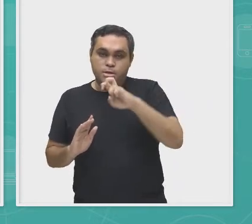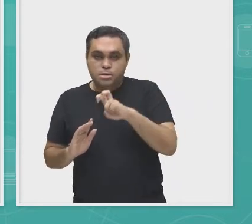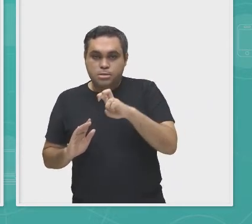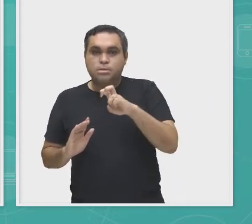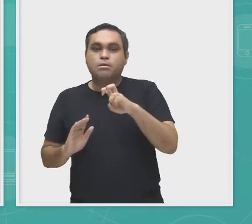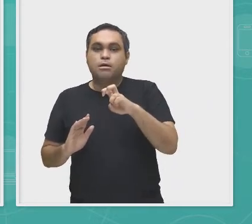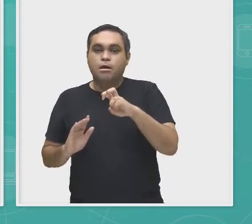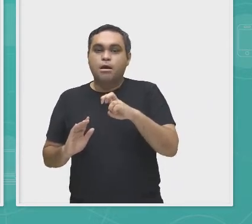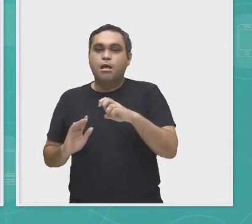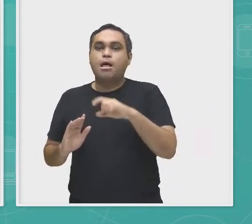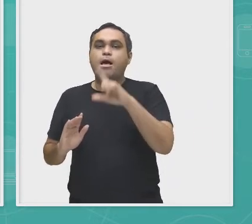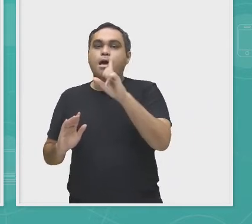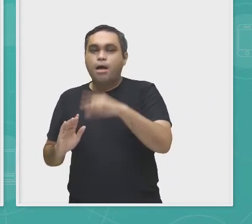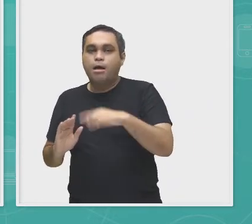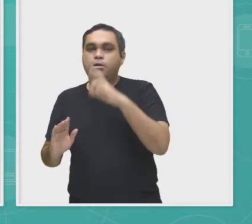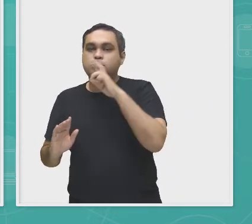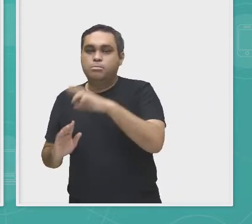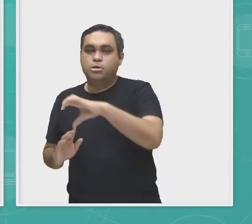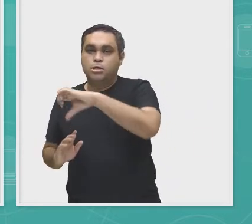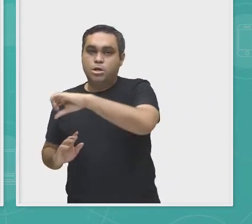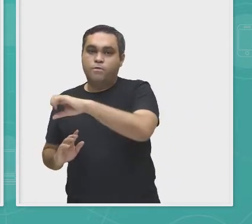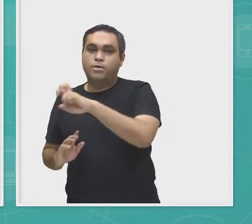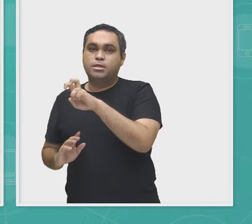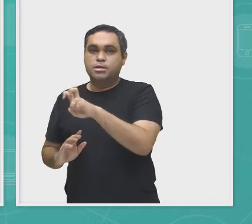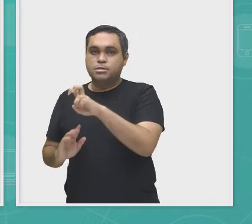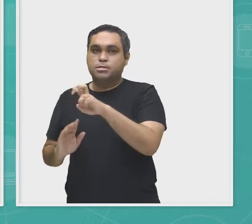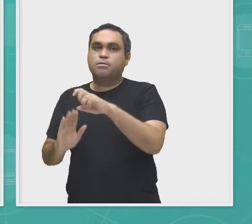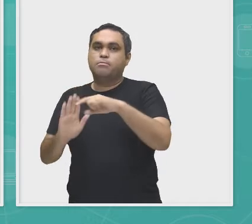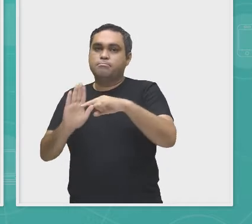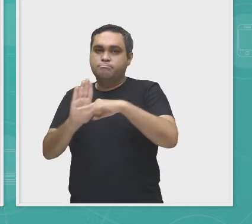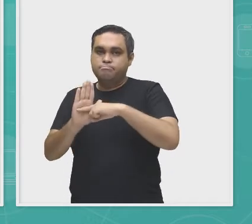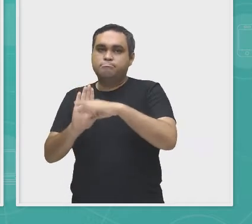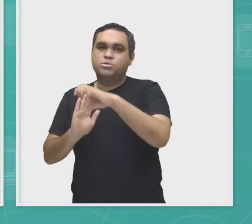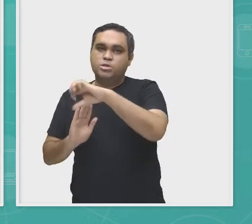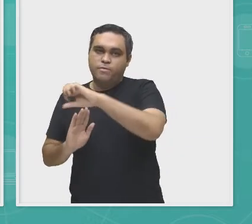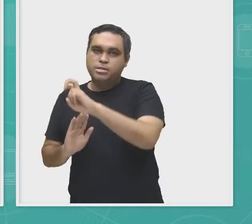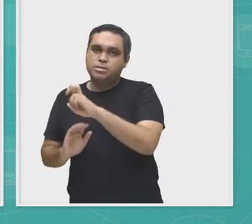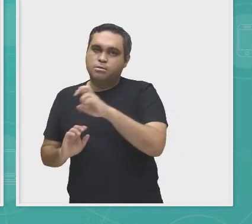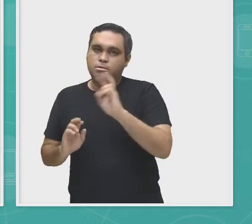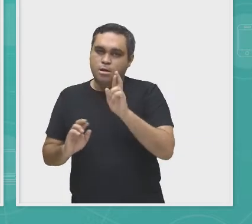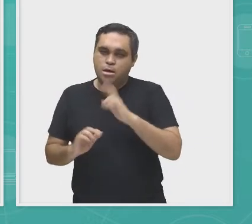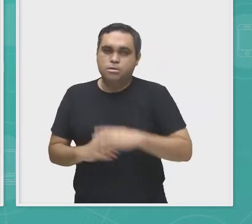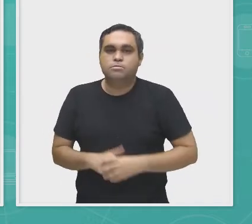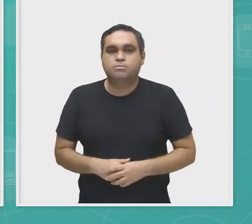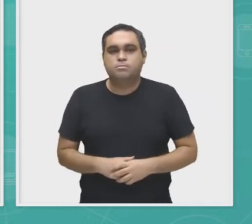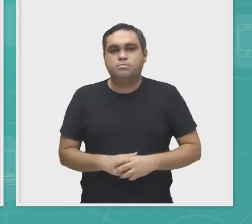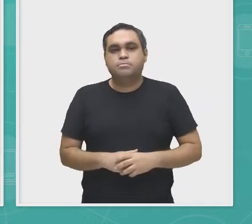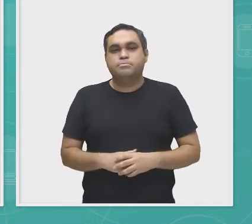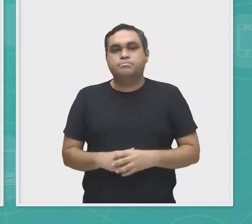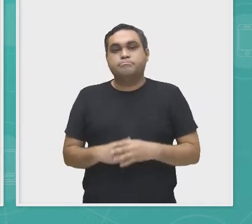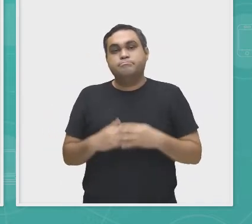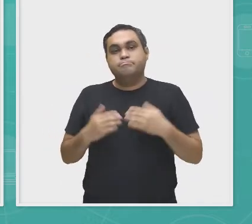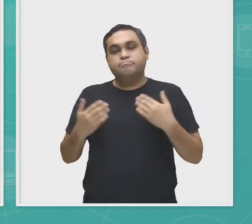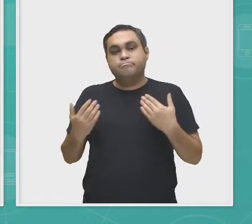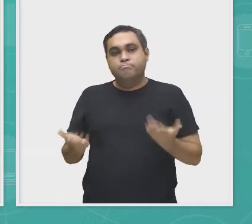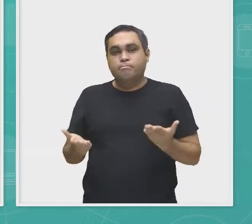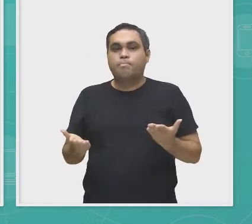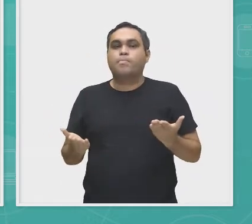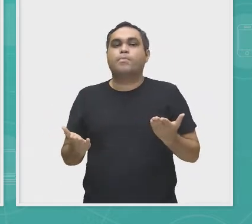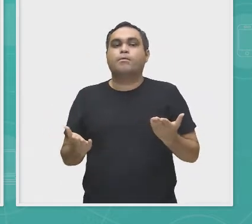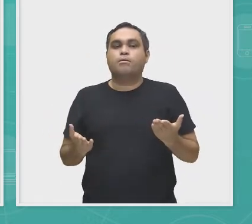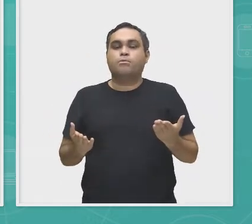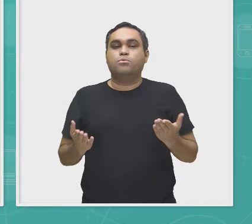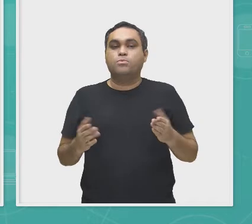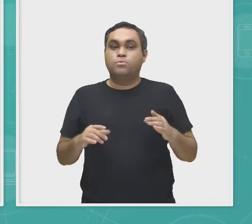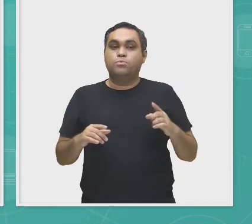saldo negativo em R$95. Beleza? Muito bem. Vamos ver uma outra situação envolvendo números